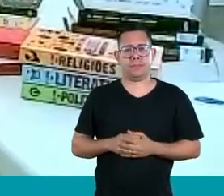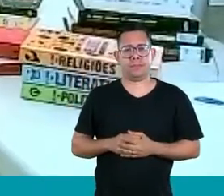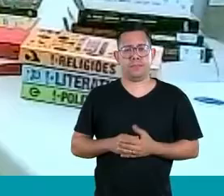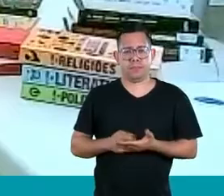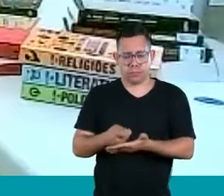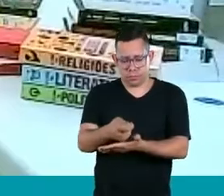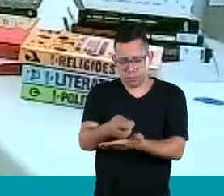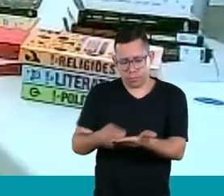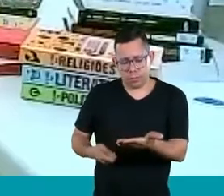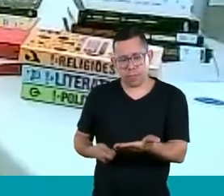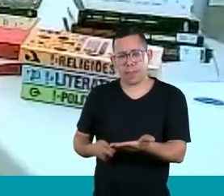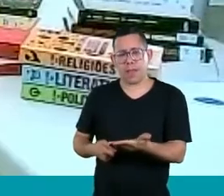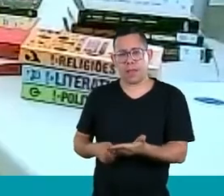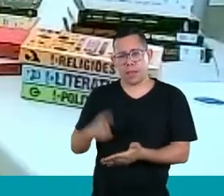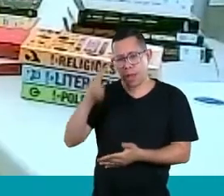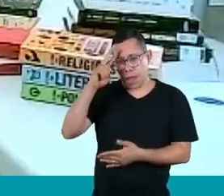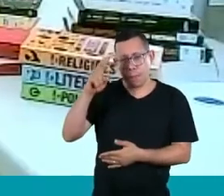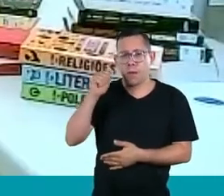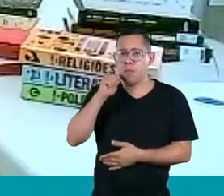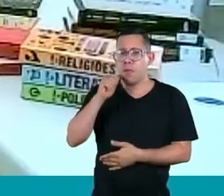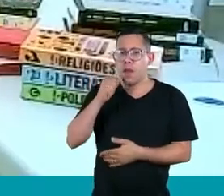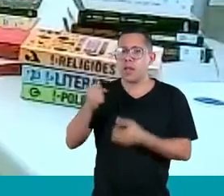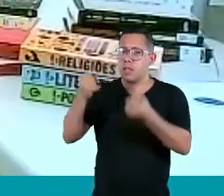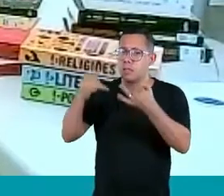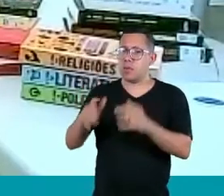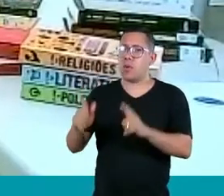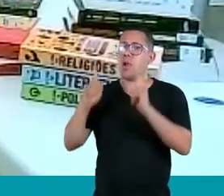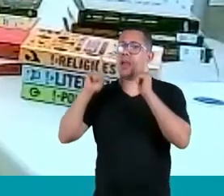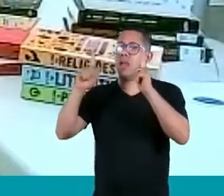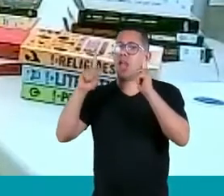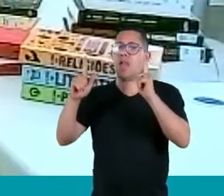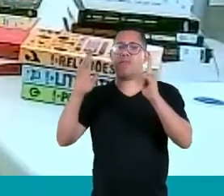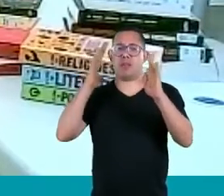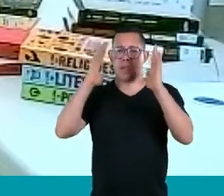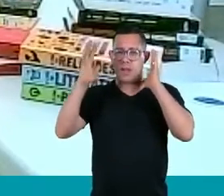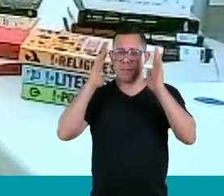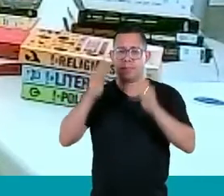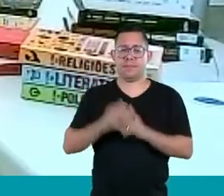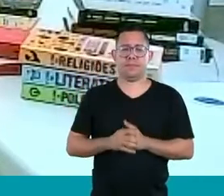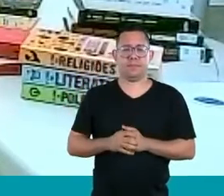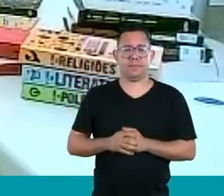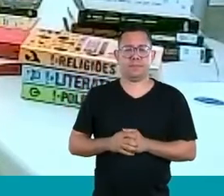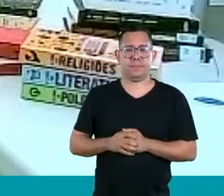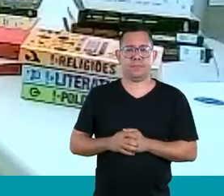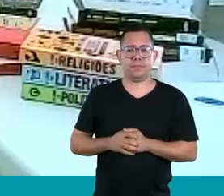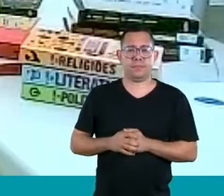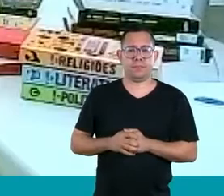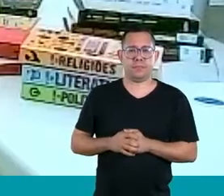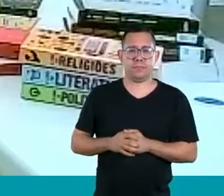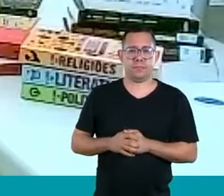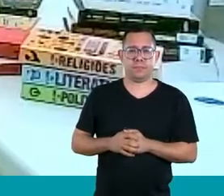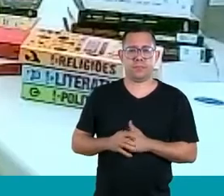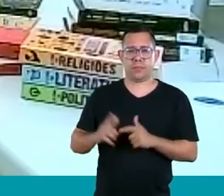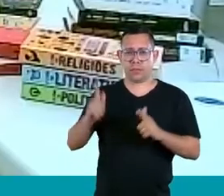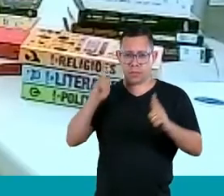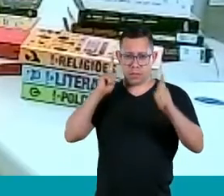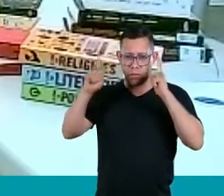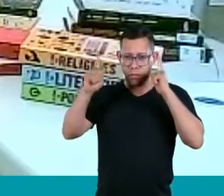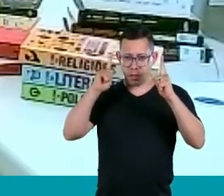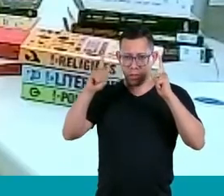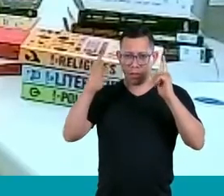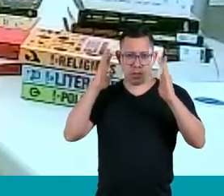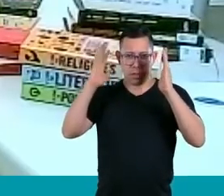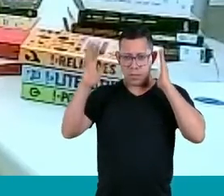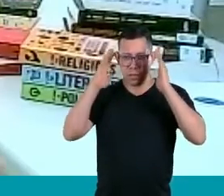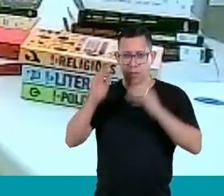a greve dos caminhoneiros, ela utilizará em sua redação 3 termos, greve dos caminhoneiros, paralisação dos